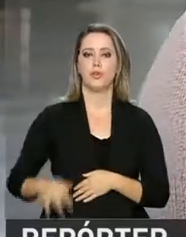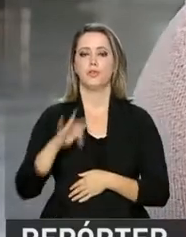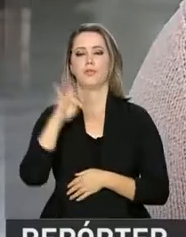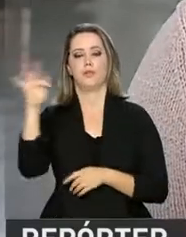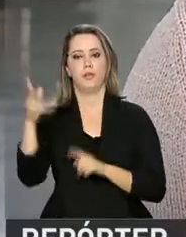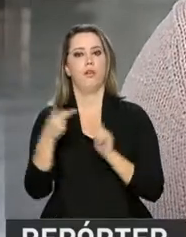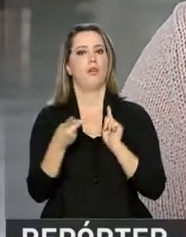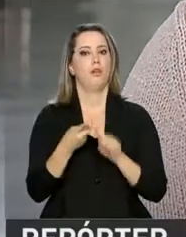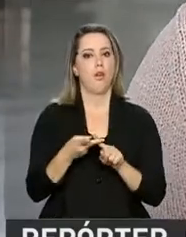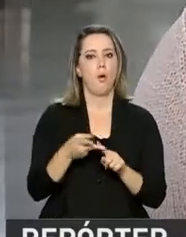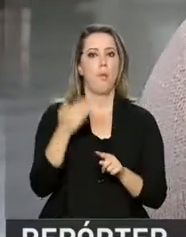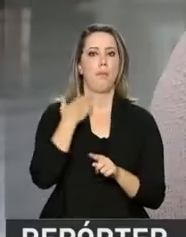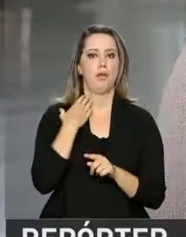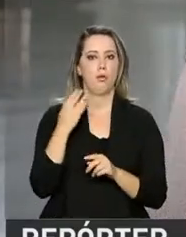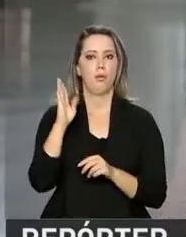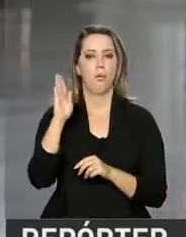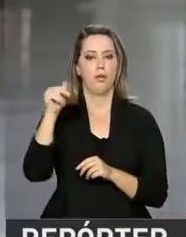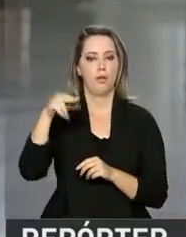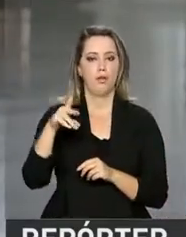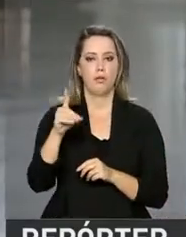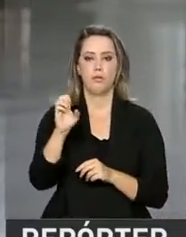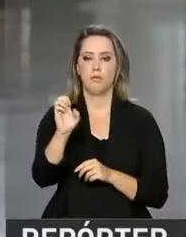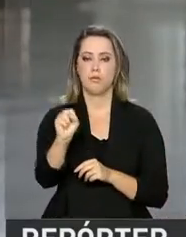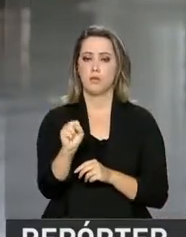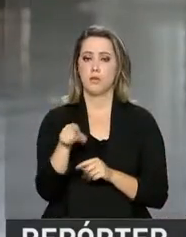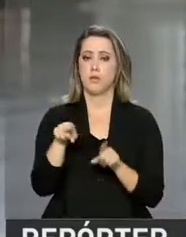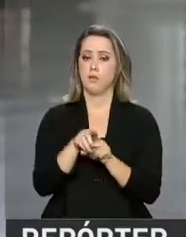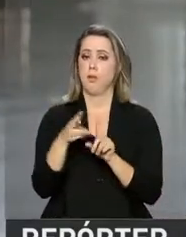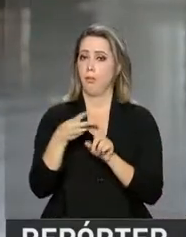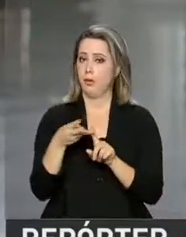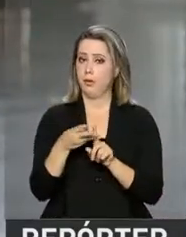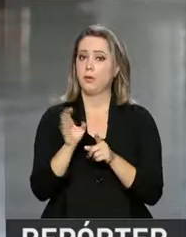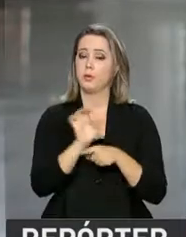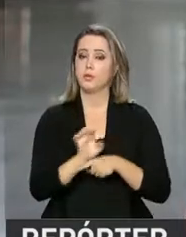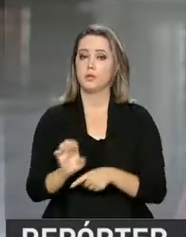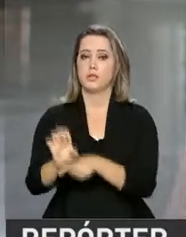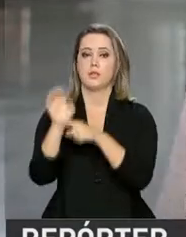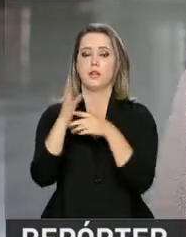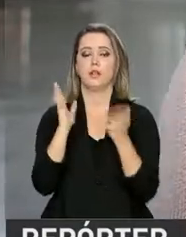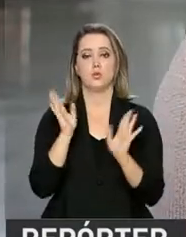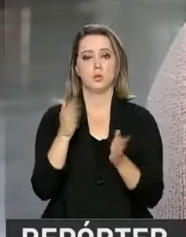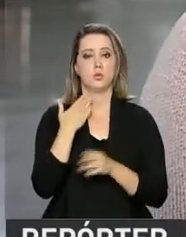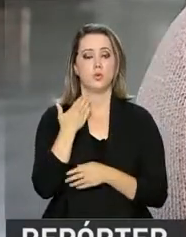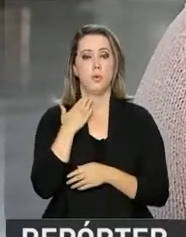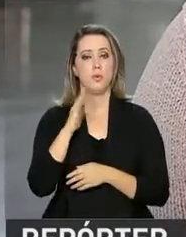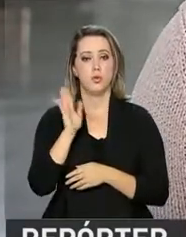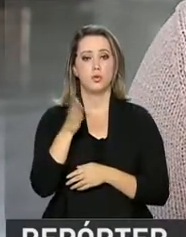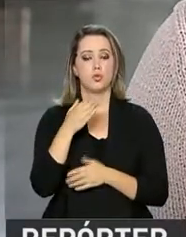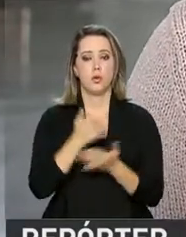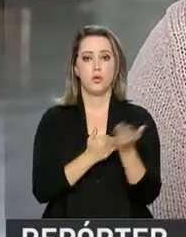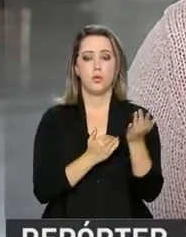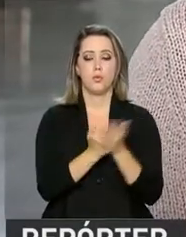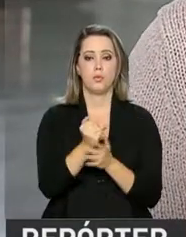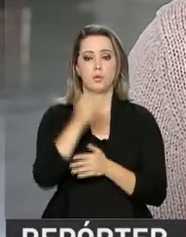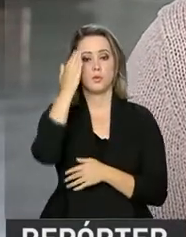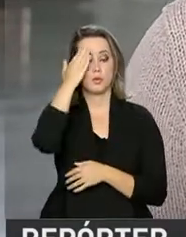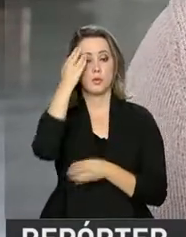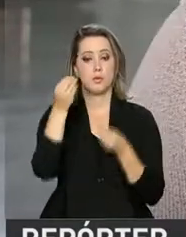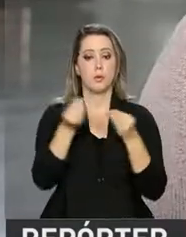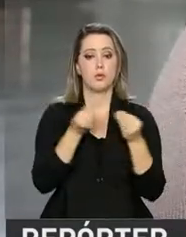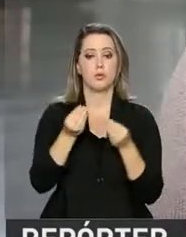bnds e os estados ainda de acordo com michel temer o banco já começou a fazer um levantamento sobre a situação